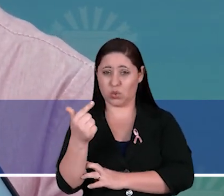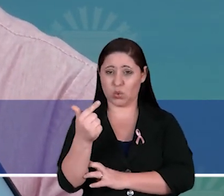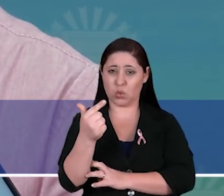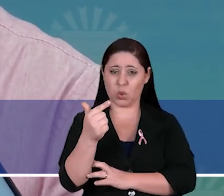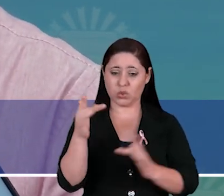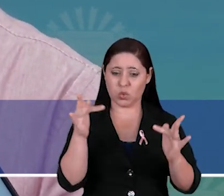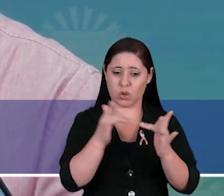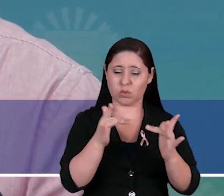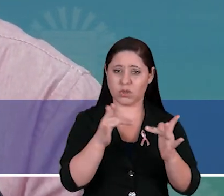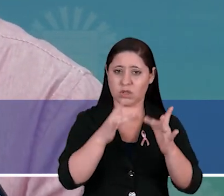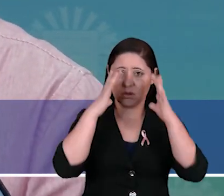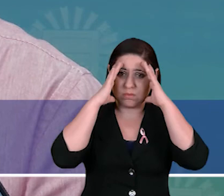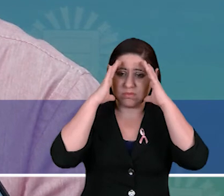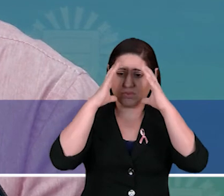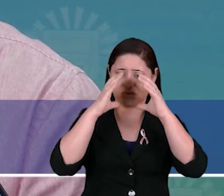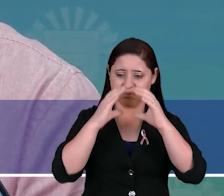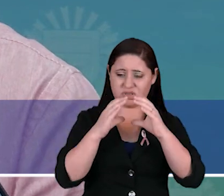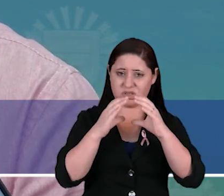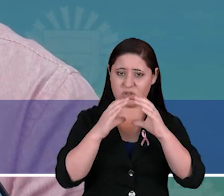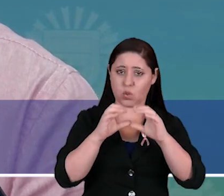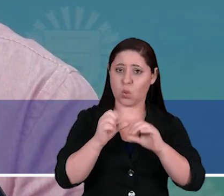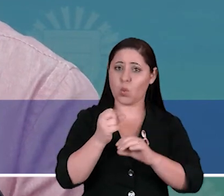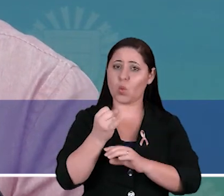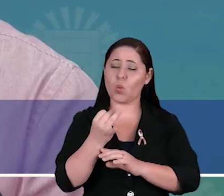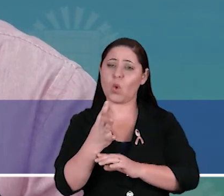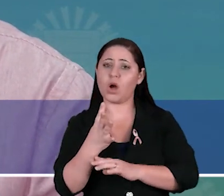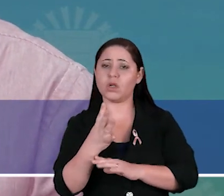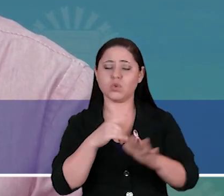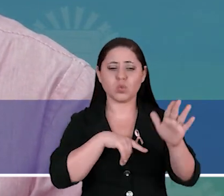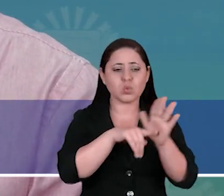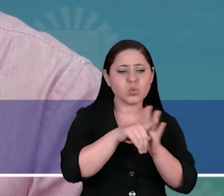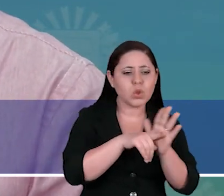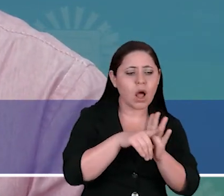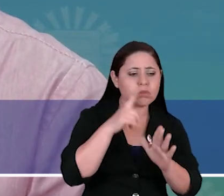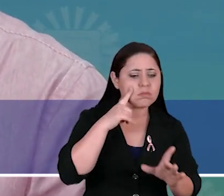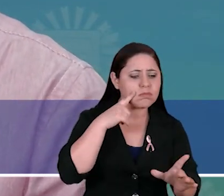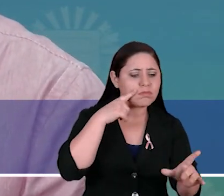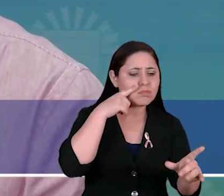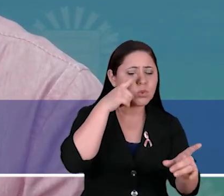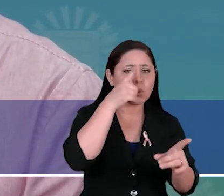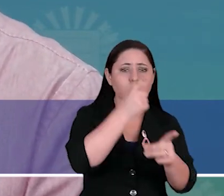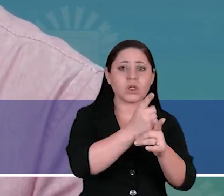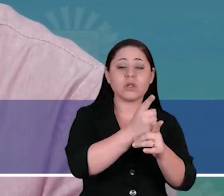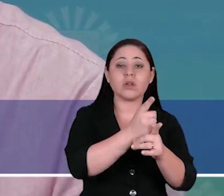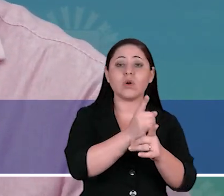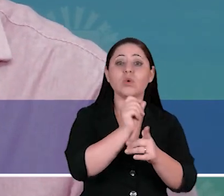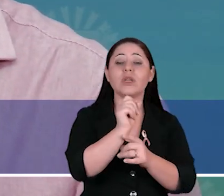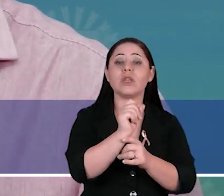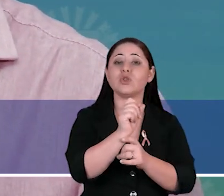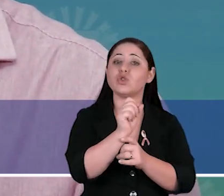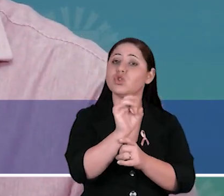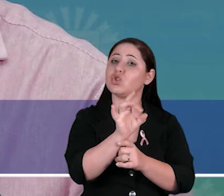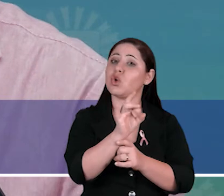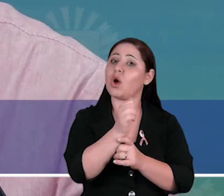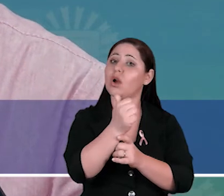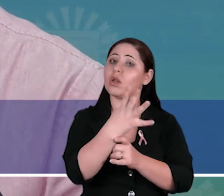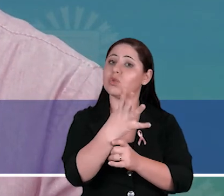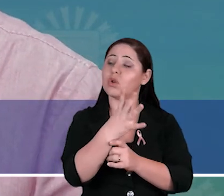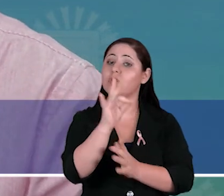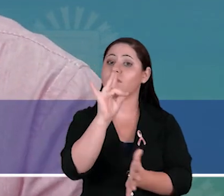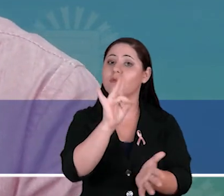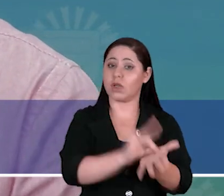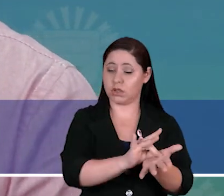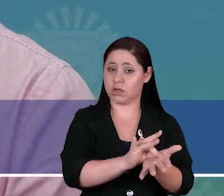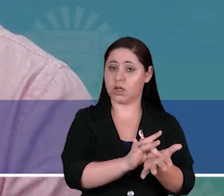se encaixavam em microcefalia ou anomalia congênita. E aí quando olhamos a etiologia, o que causou essa microcefalia, nós encontramos que